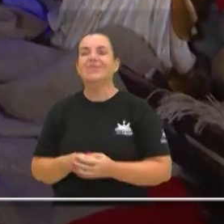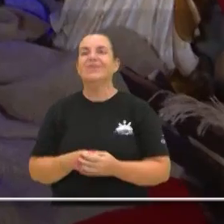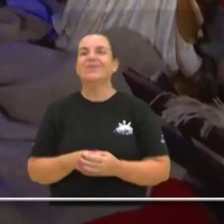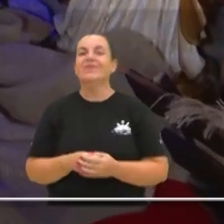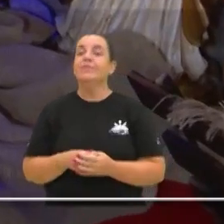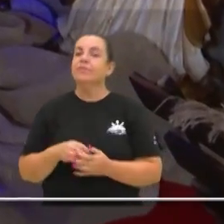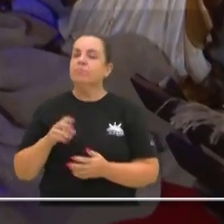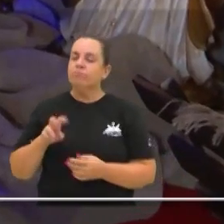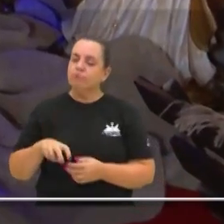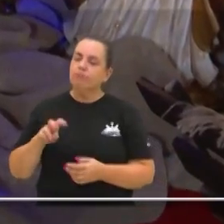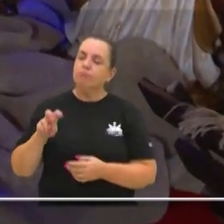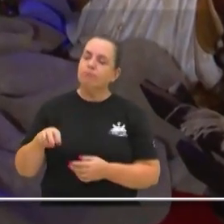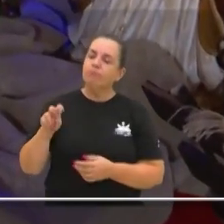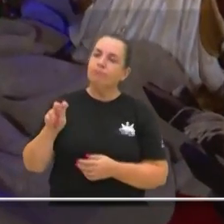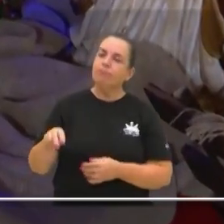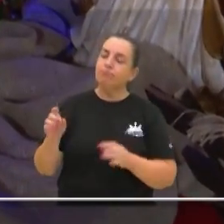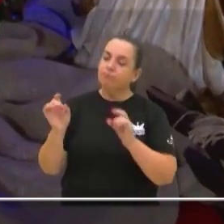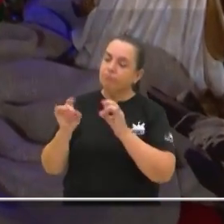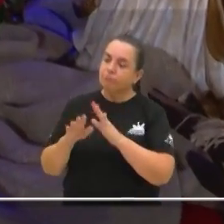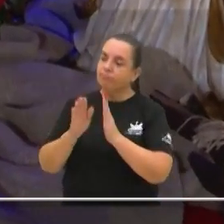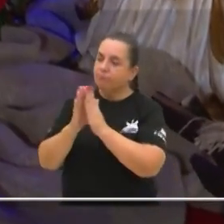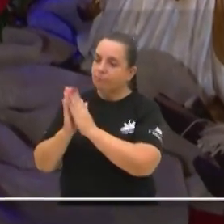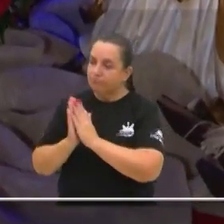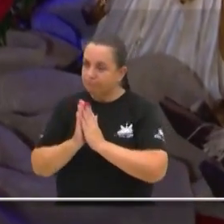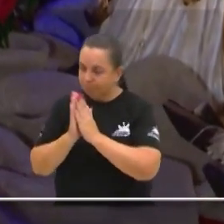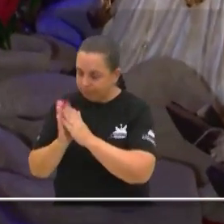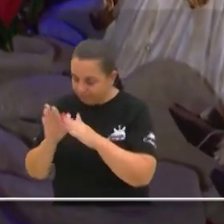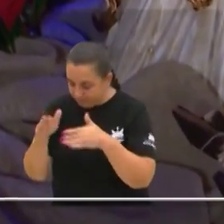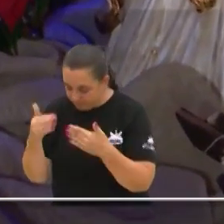Uma caminhada que termina na adoração.